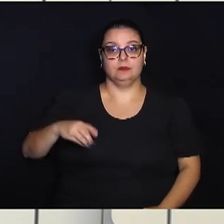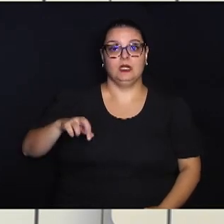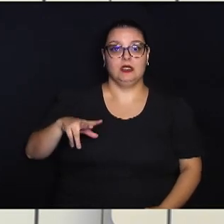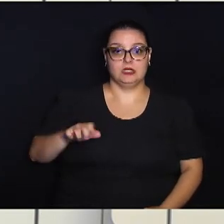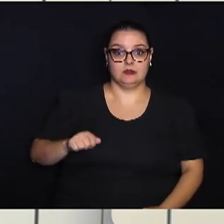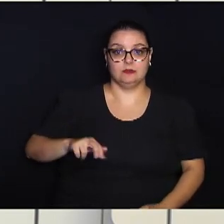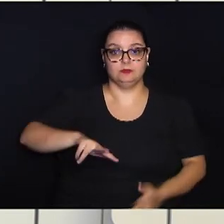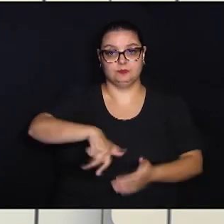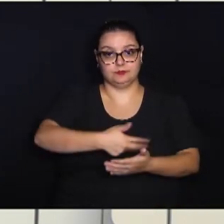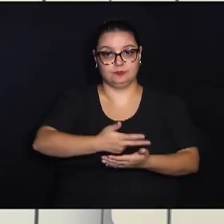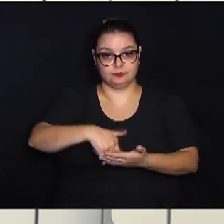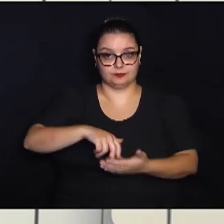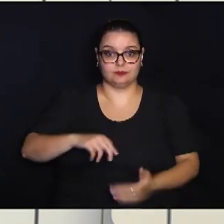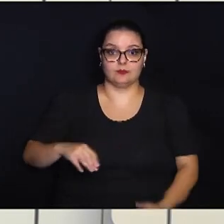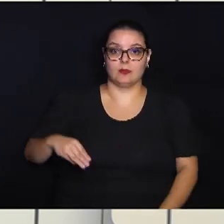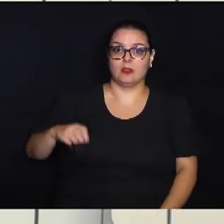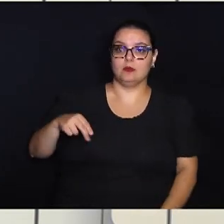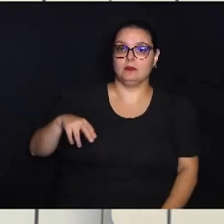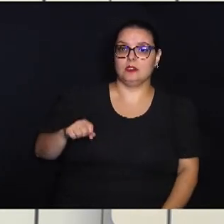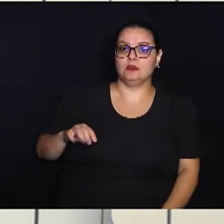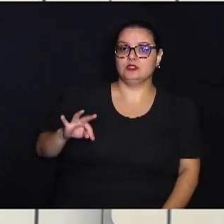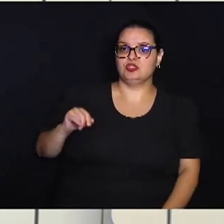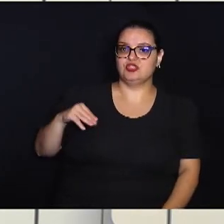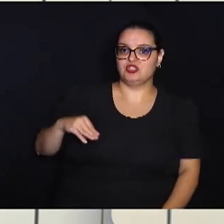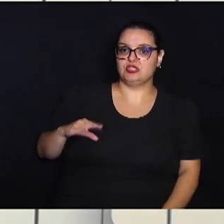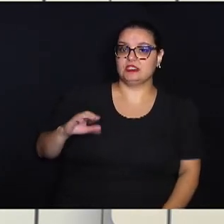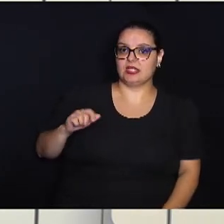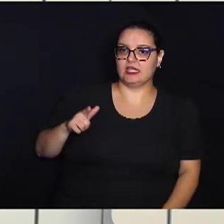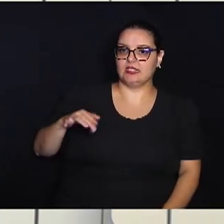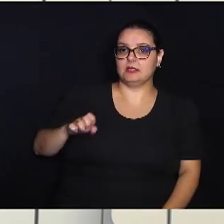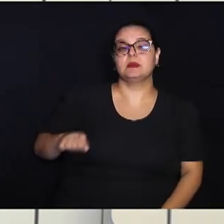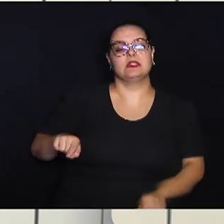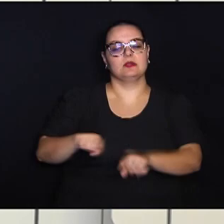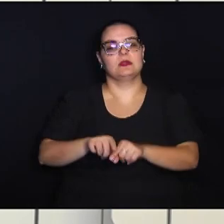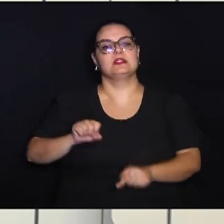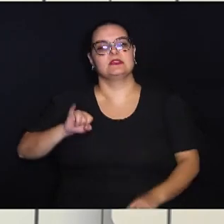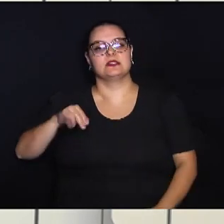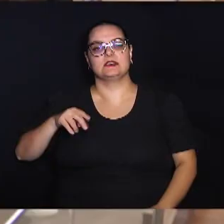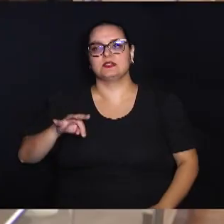hop com o mano Tim Calibre 12 e Sinistro.